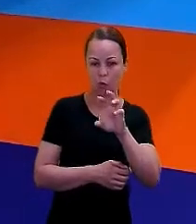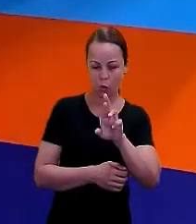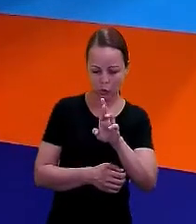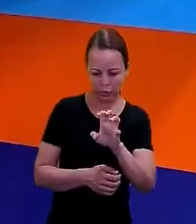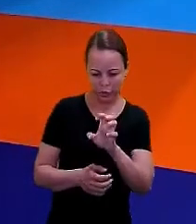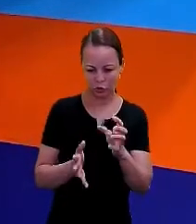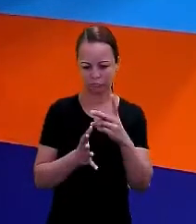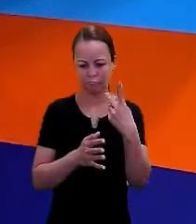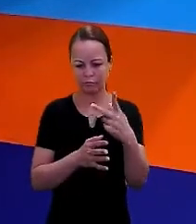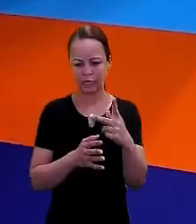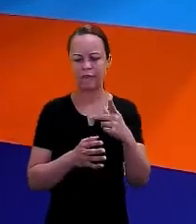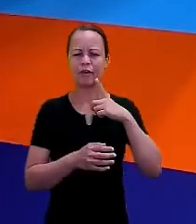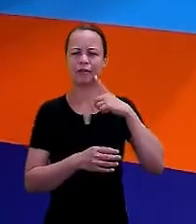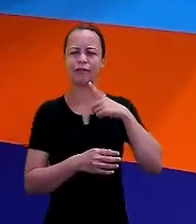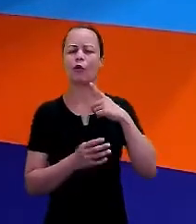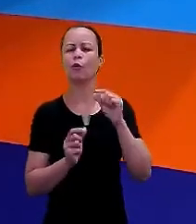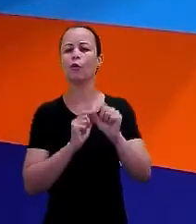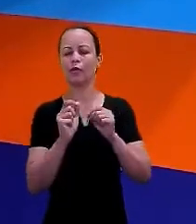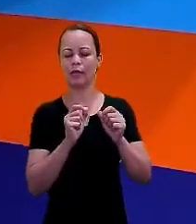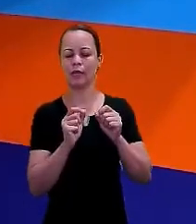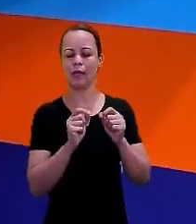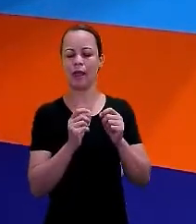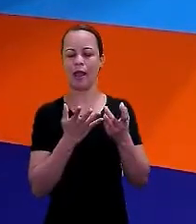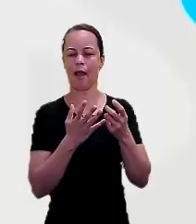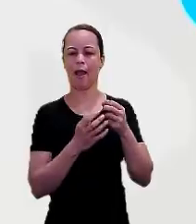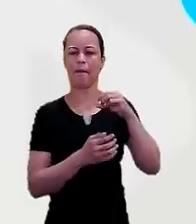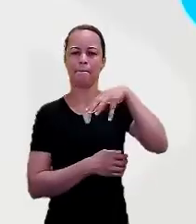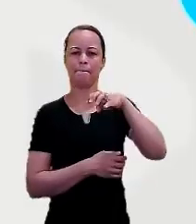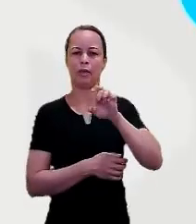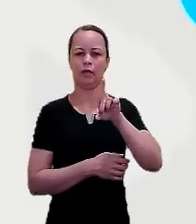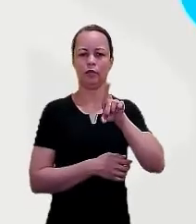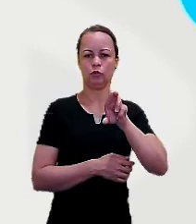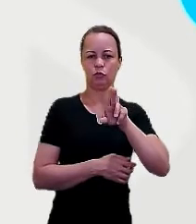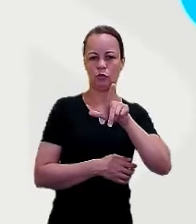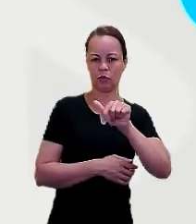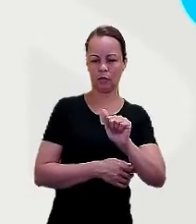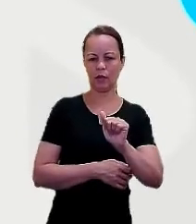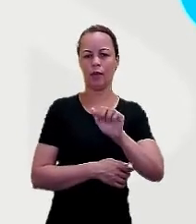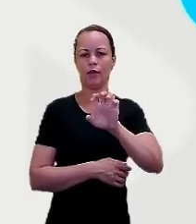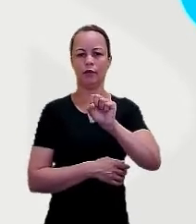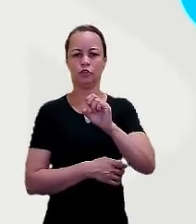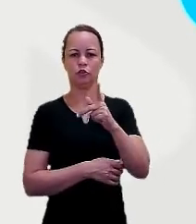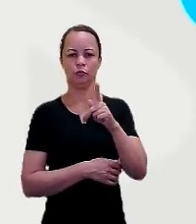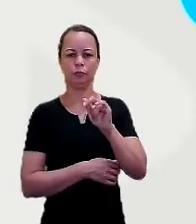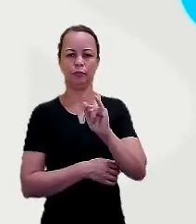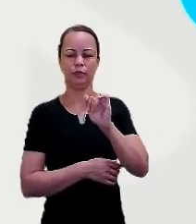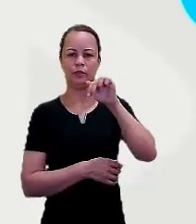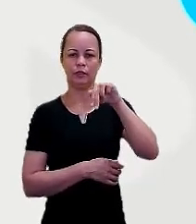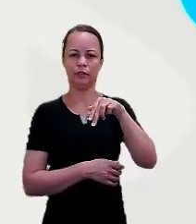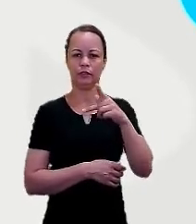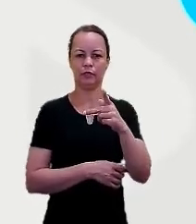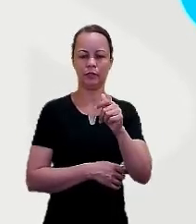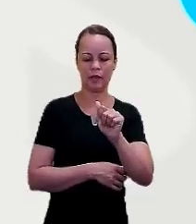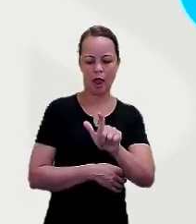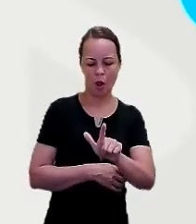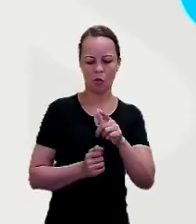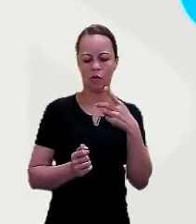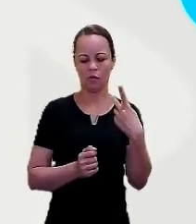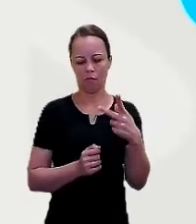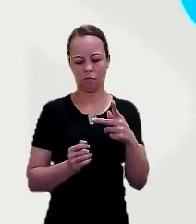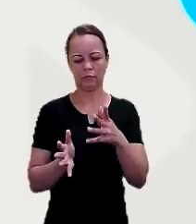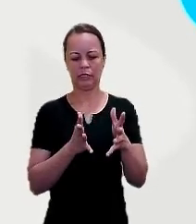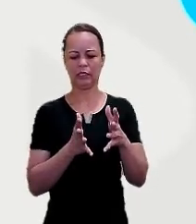Abre essa imagem aí, por favor, produção. Da medula espinhal, você vai perceber que vai para o tálamo. Então, quando chega lá na